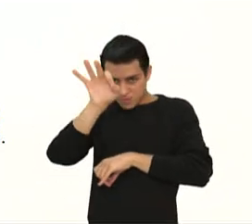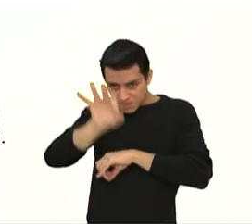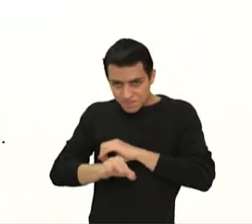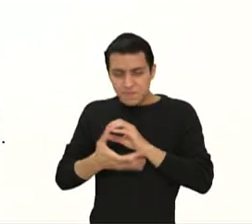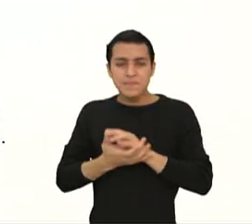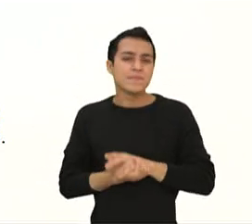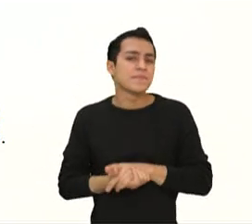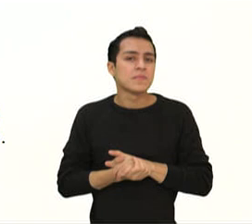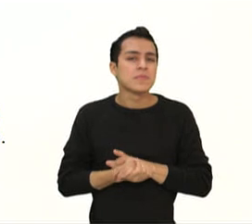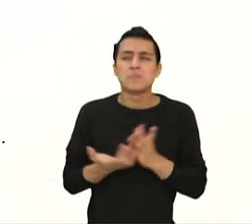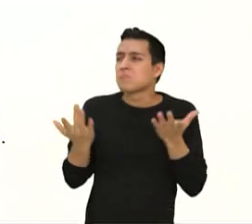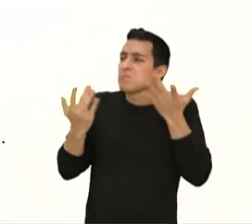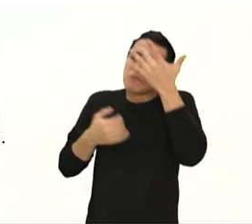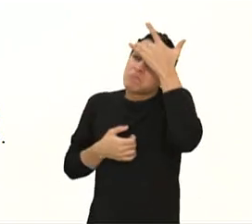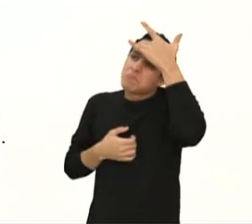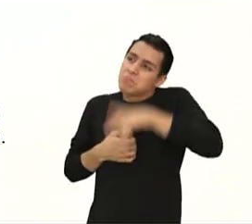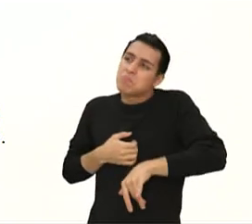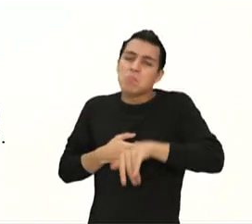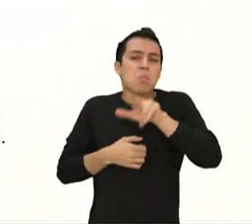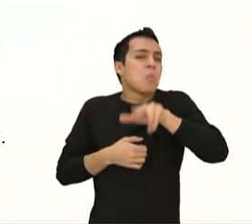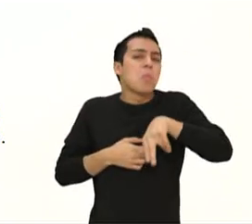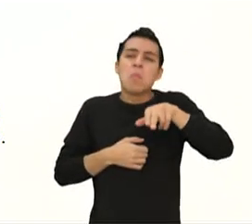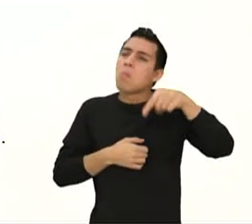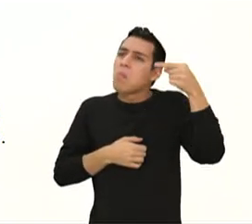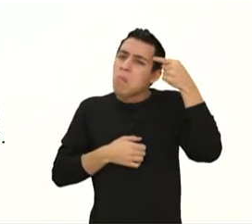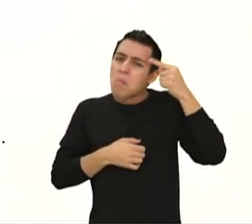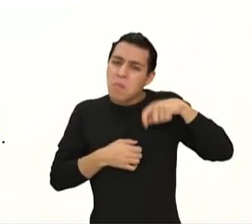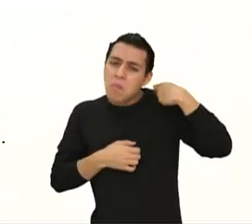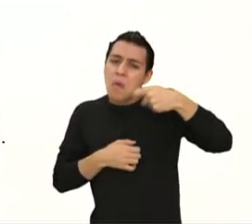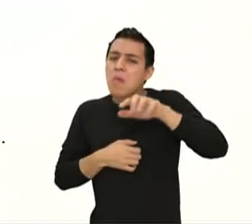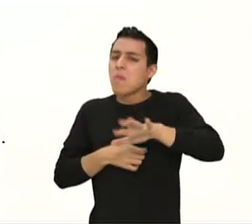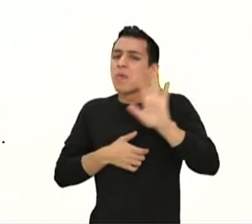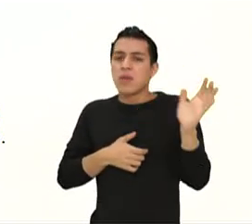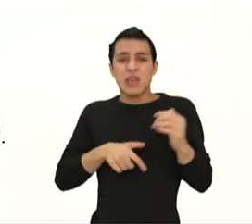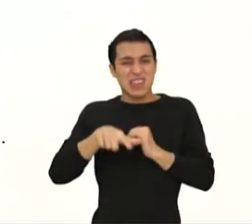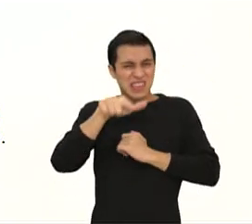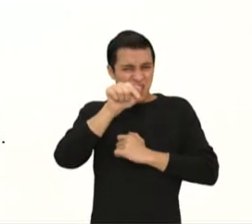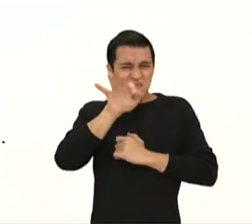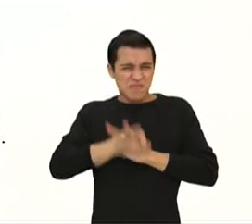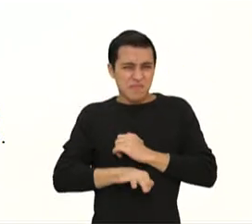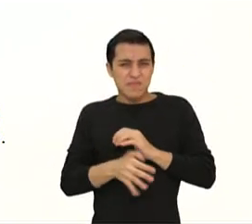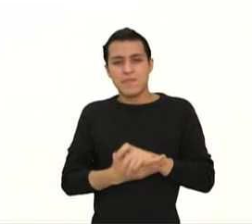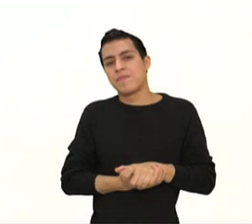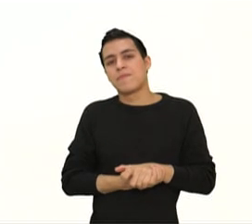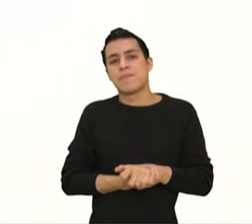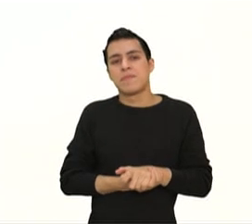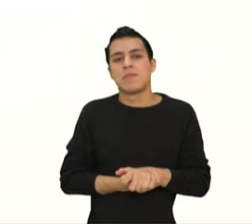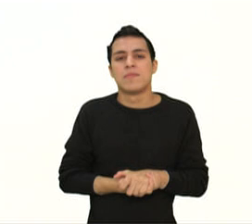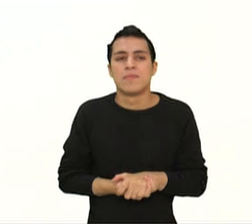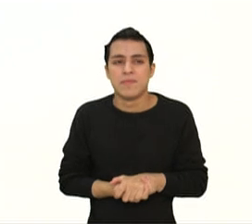18%. Não sei, nunca tinha pensado nisso, 7%.